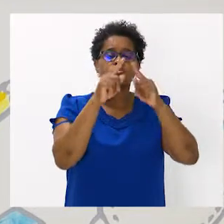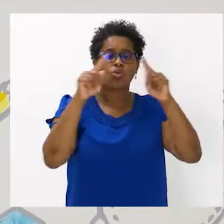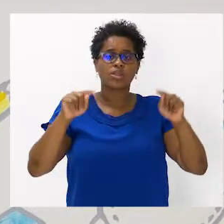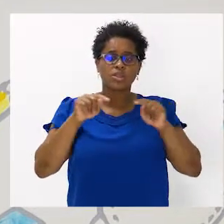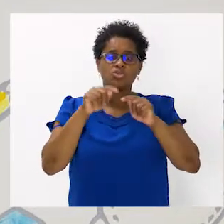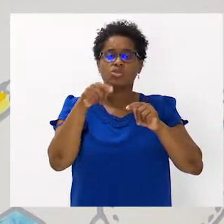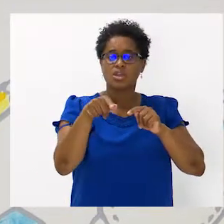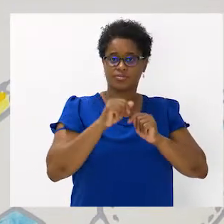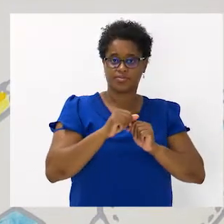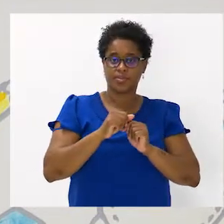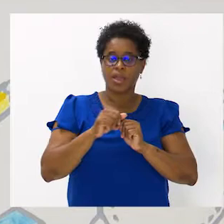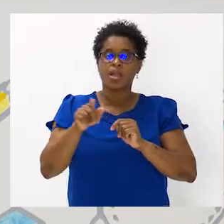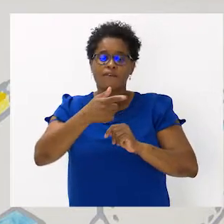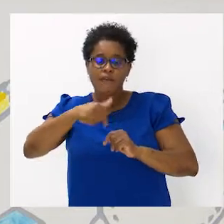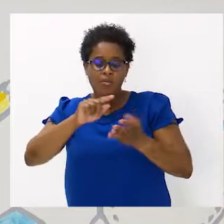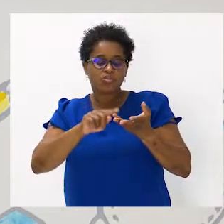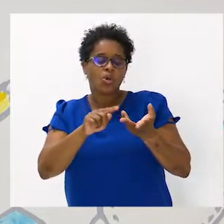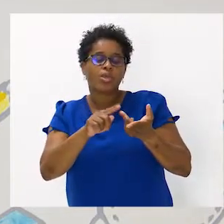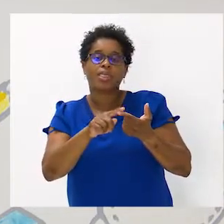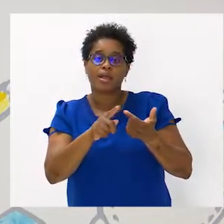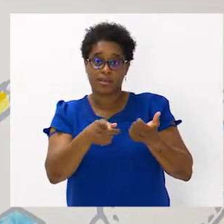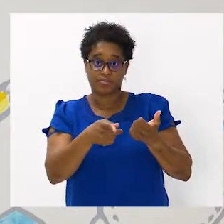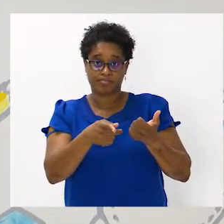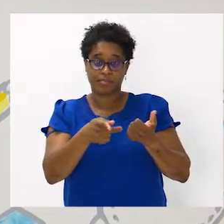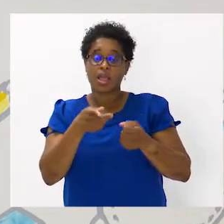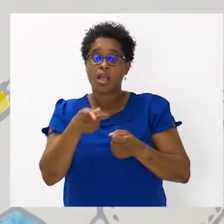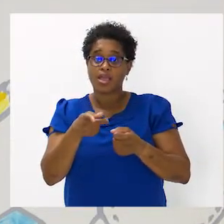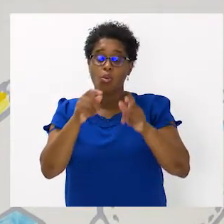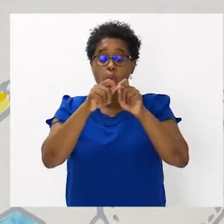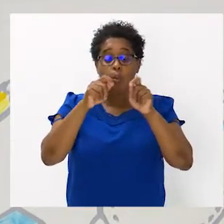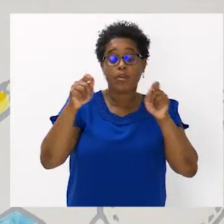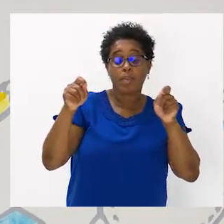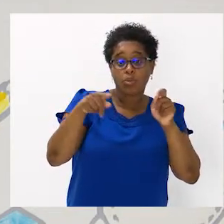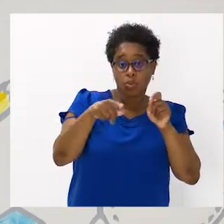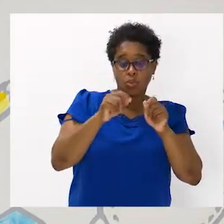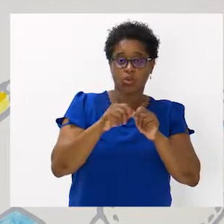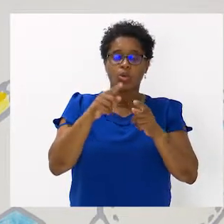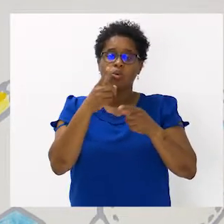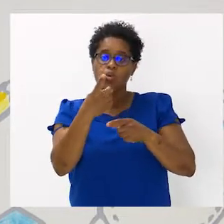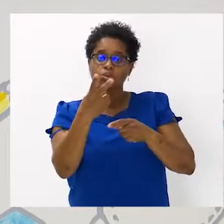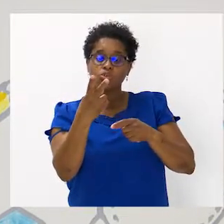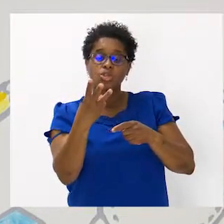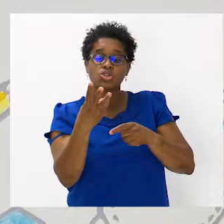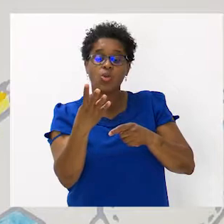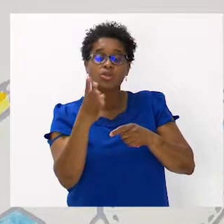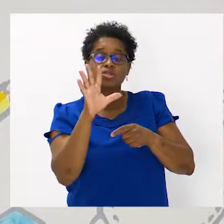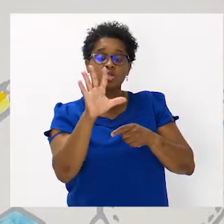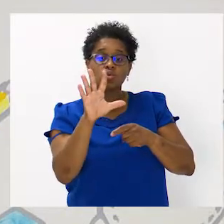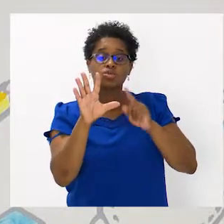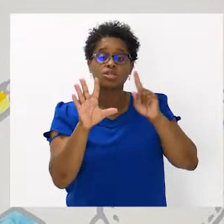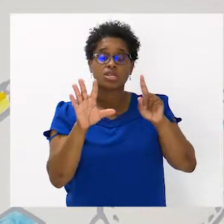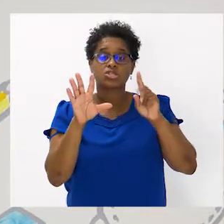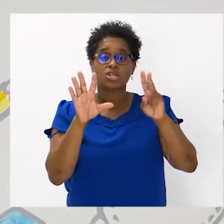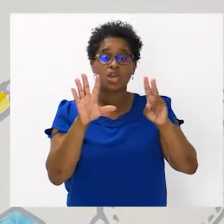temos aqui, ok? Vamos contar ali o comprimento, vamos, 1, 2, 3,